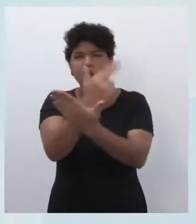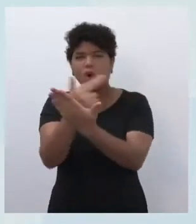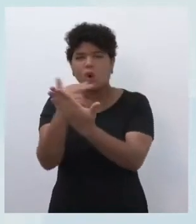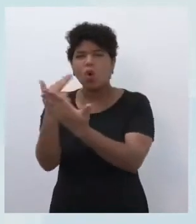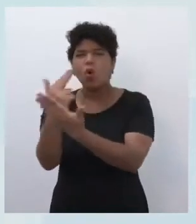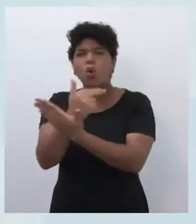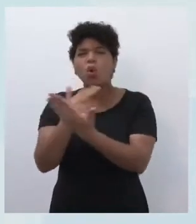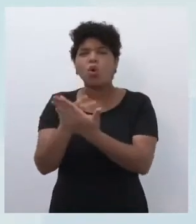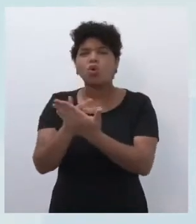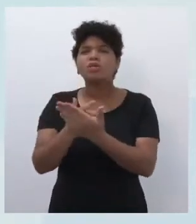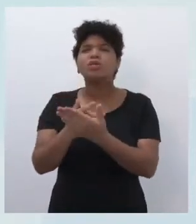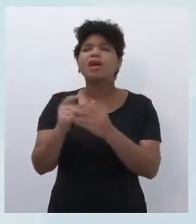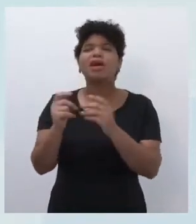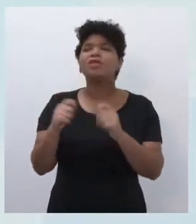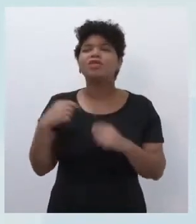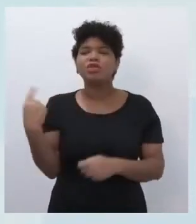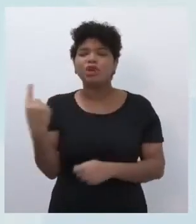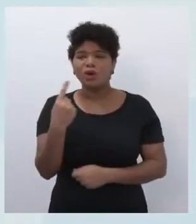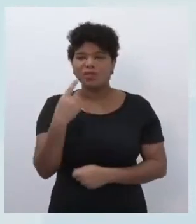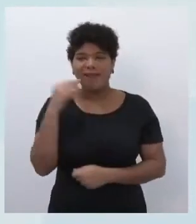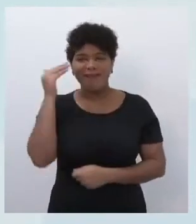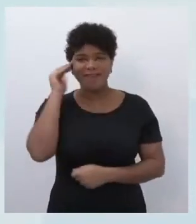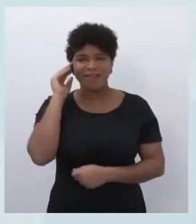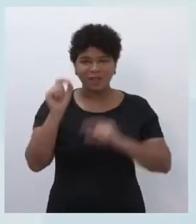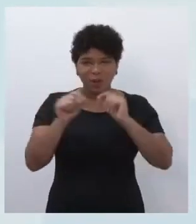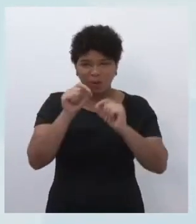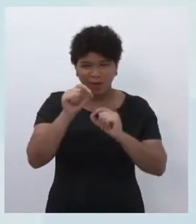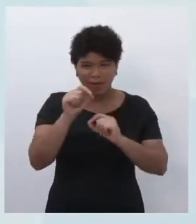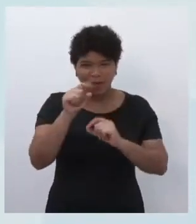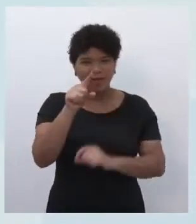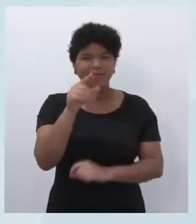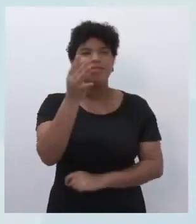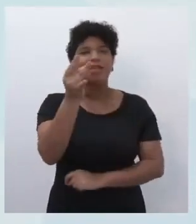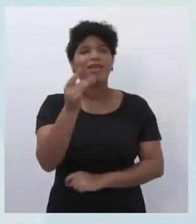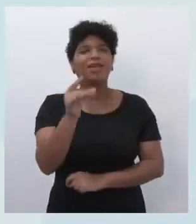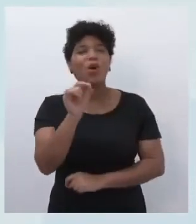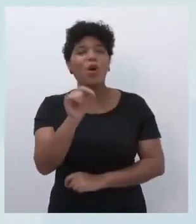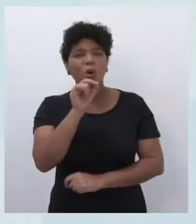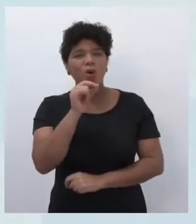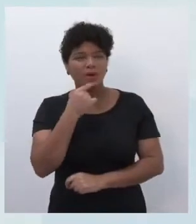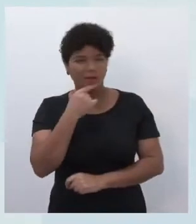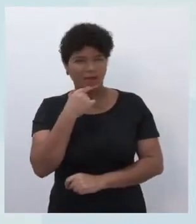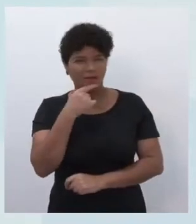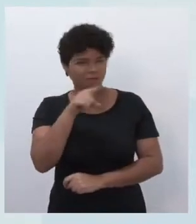infográfico, o que nele tem. E